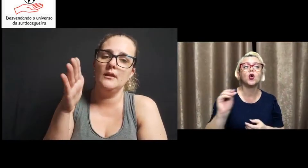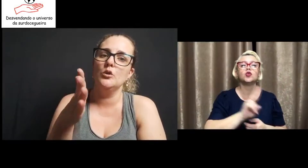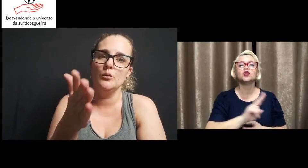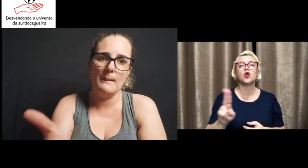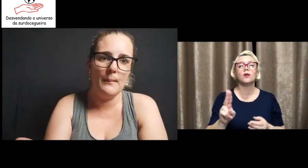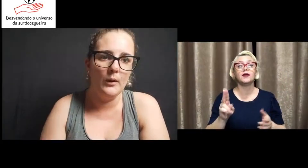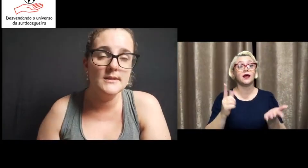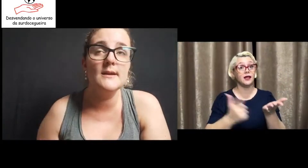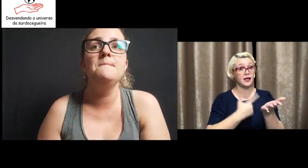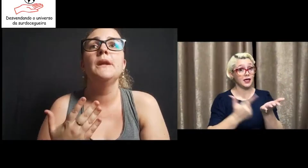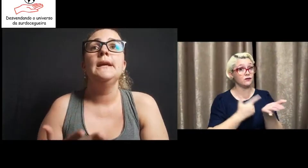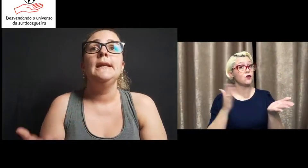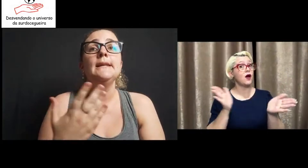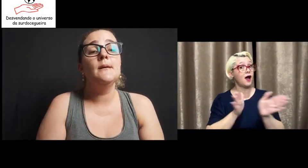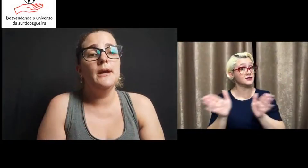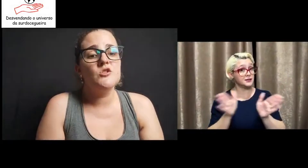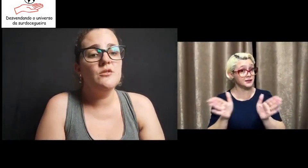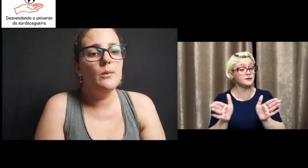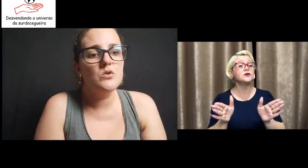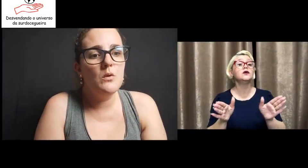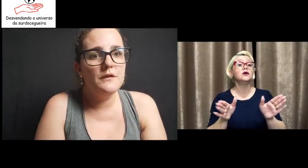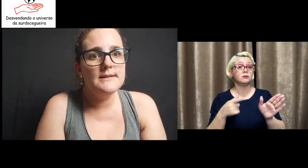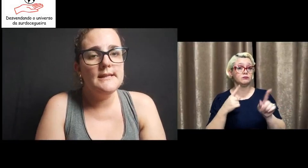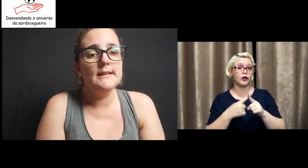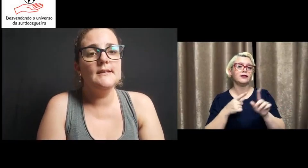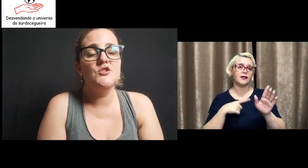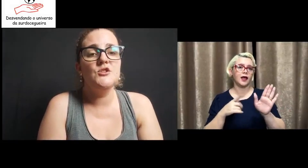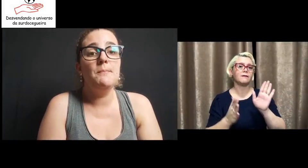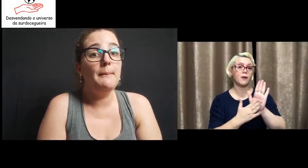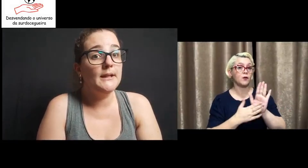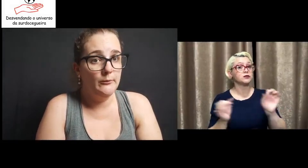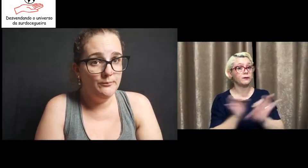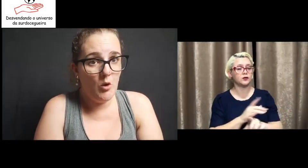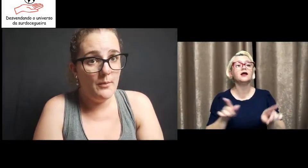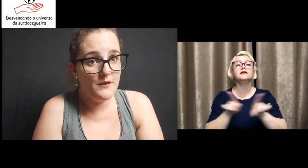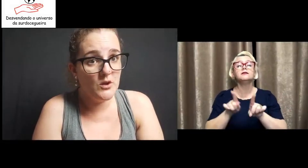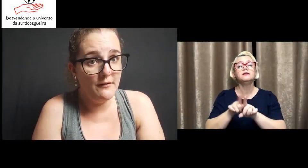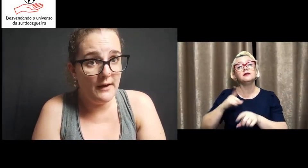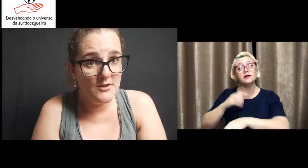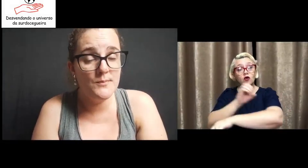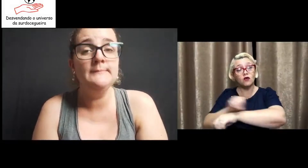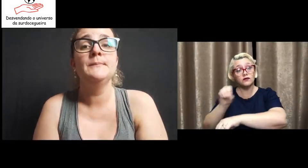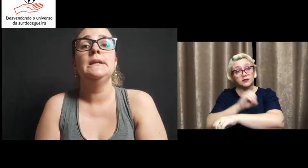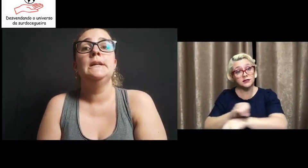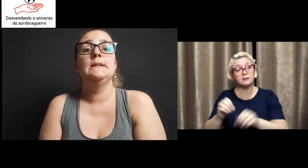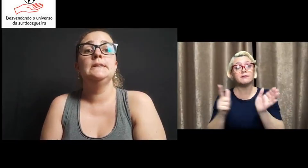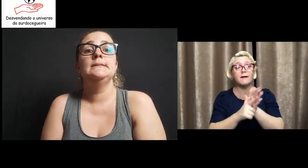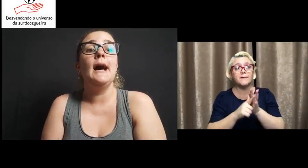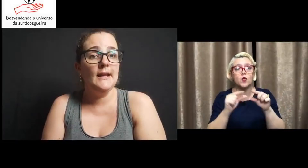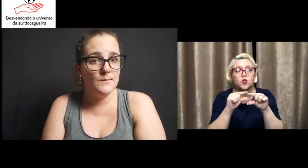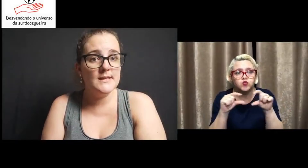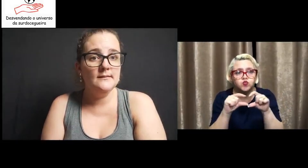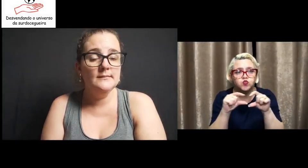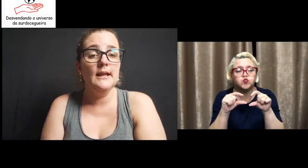Porque tem toda uma proposta. E também nós tivemos uma oficina de papelão com a professora Fátima,